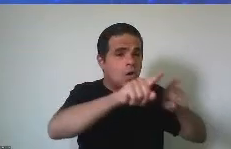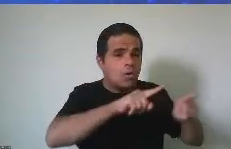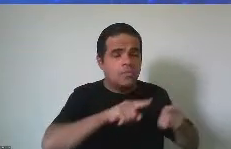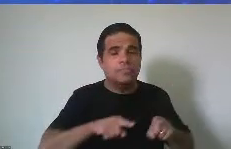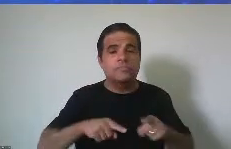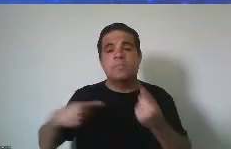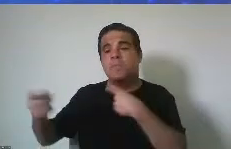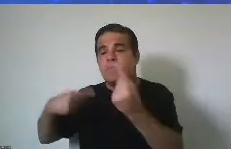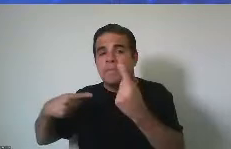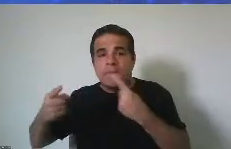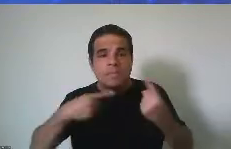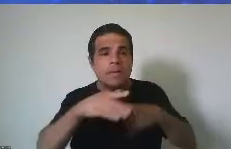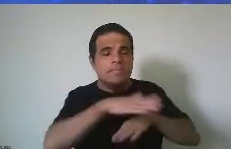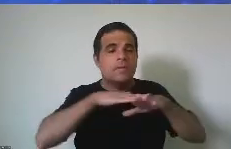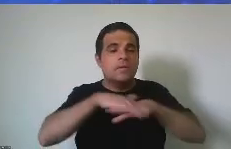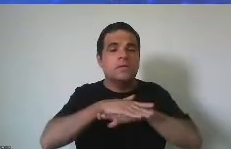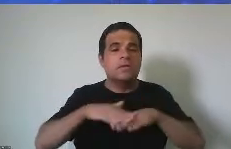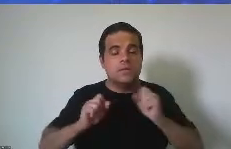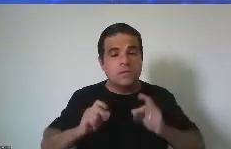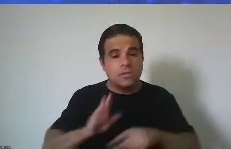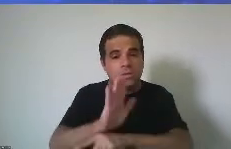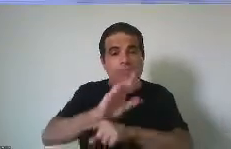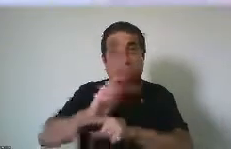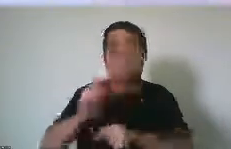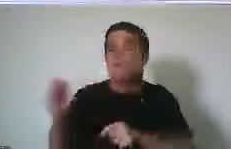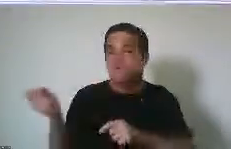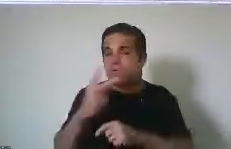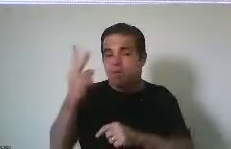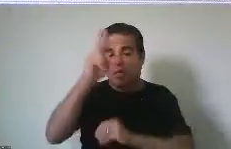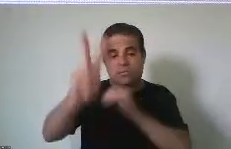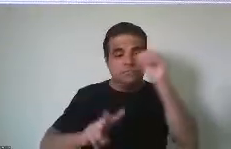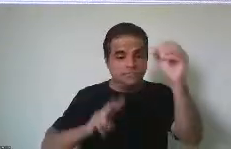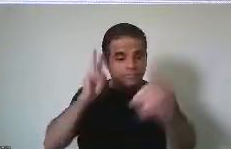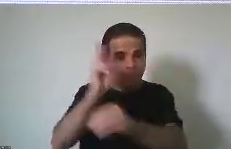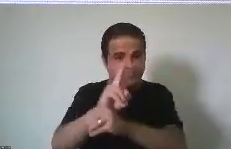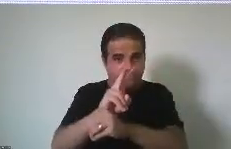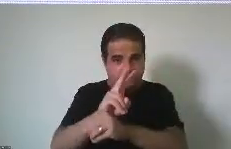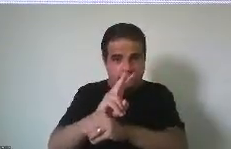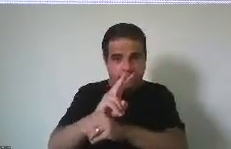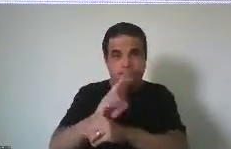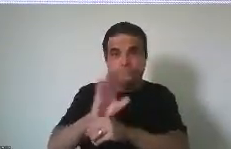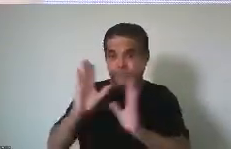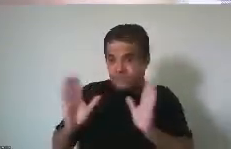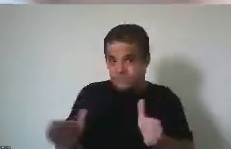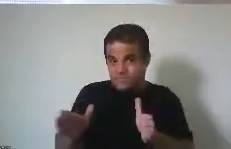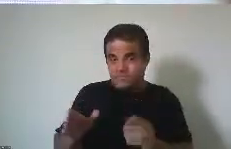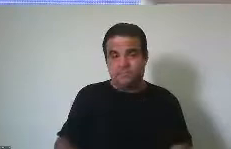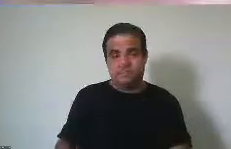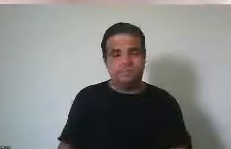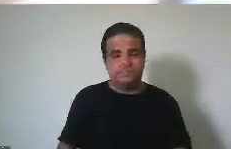conversamos contribuem para a geração do valor sustentável chama a carência